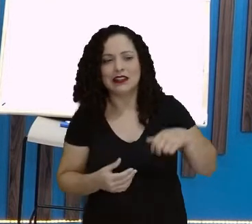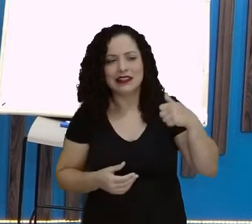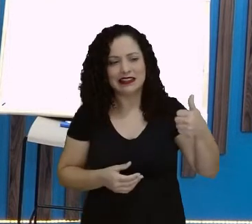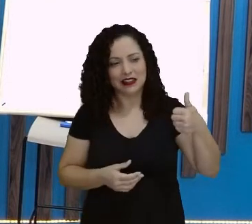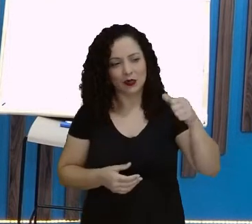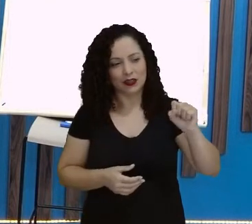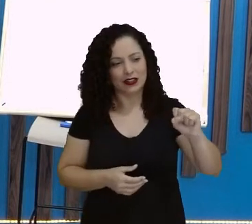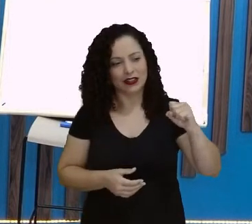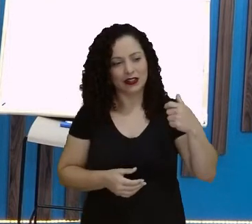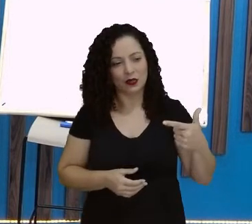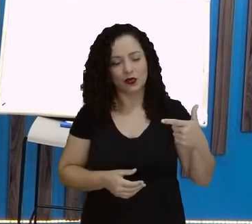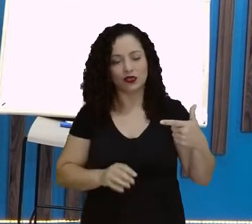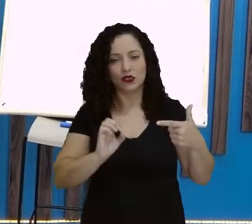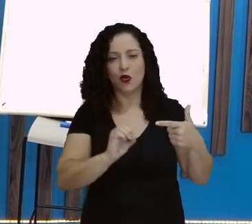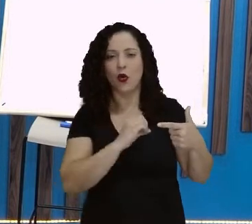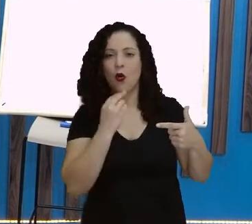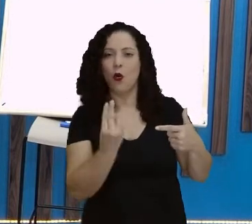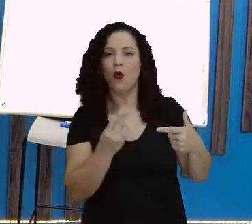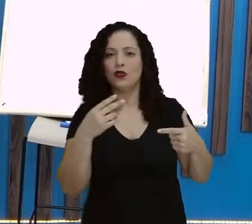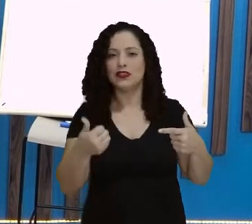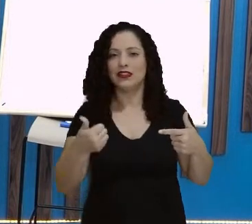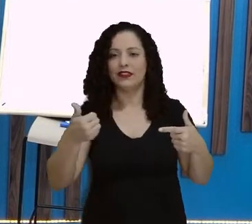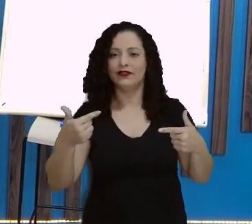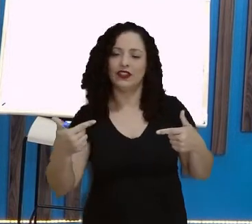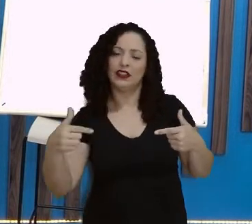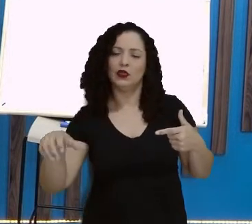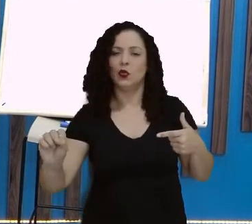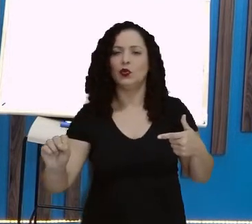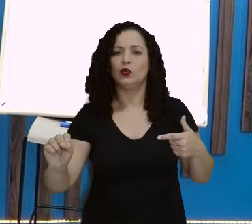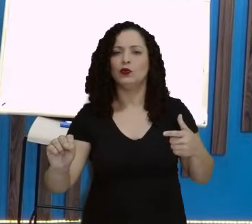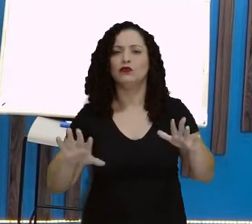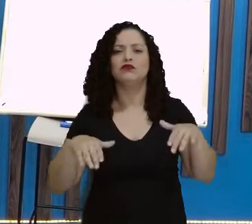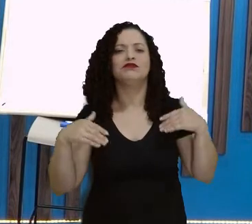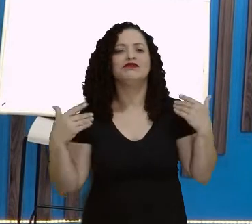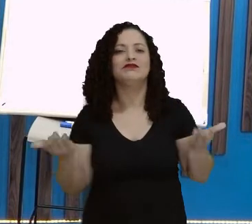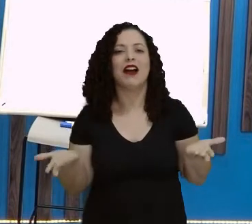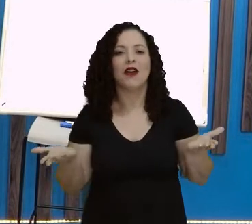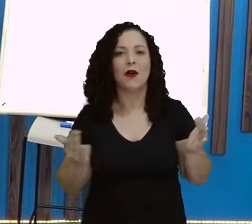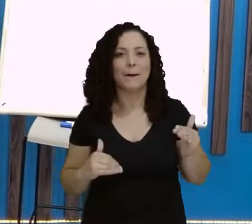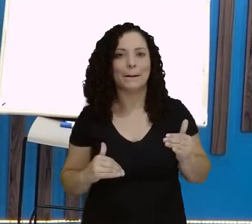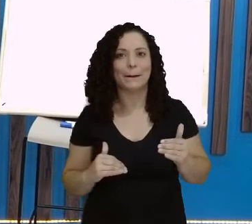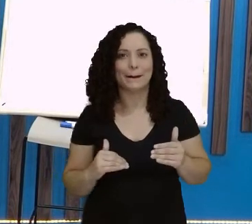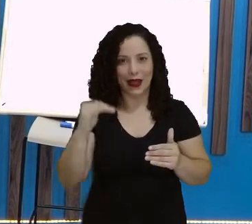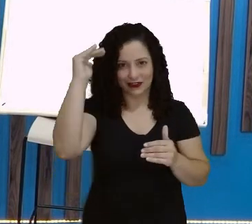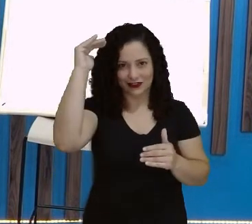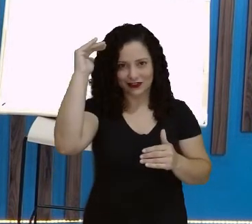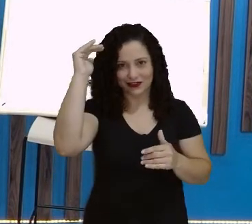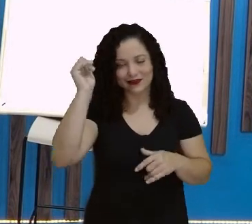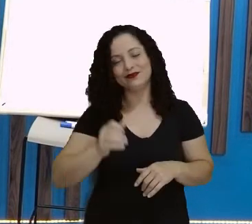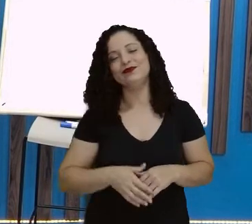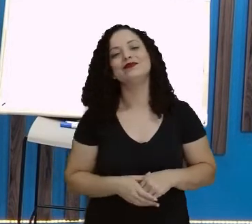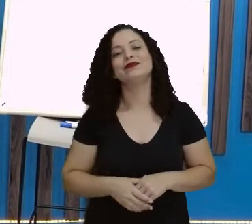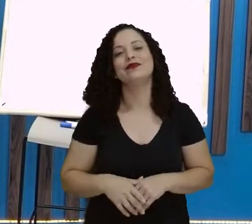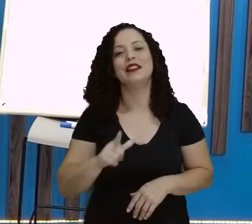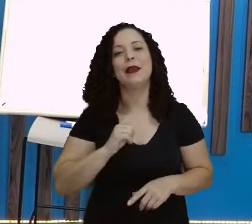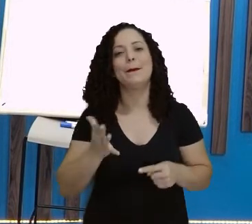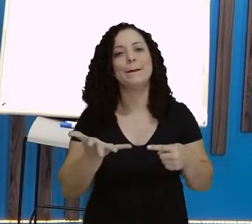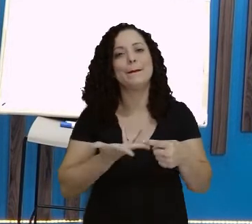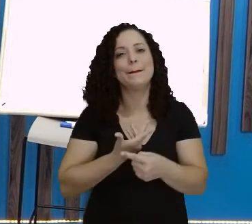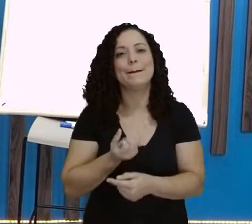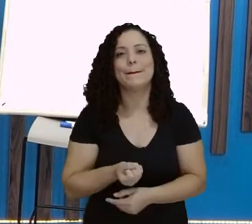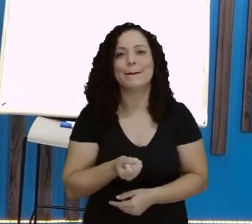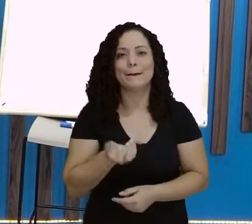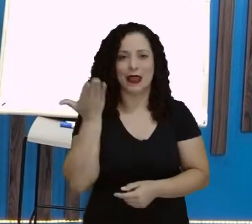182... ou 128? Você já identificou aí o número maior? Então, a gente